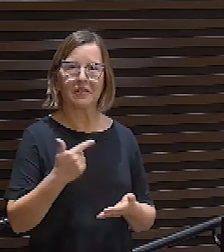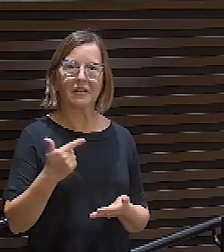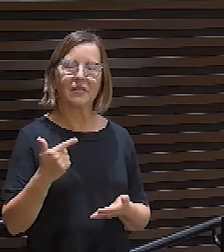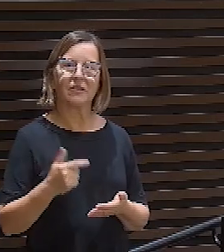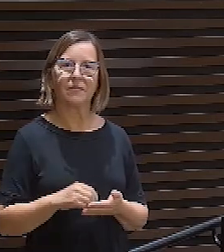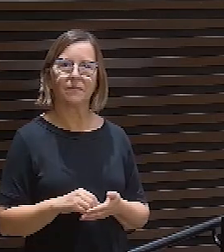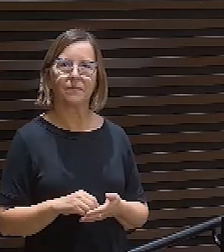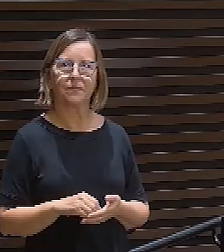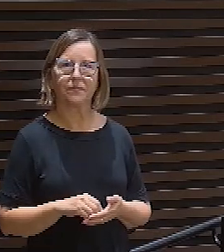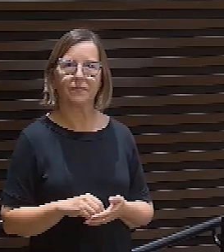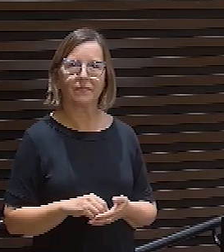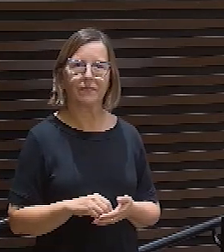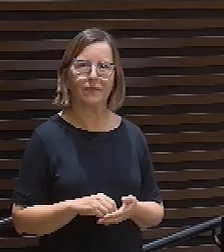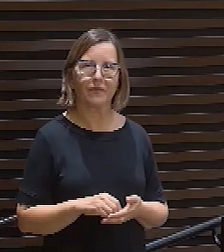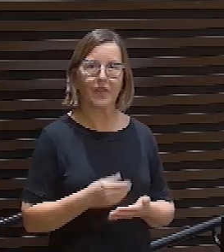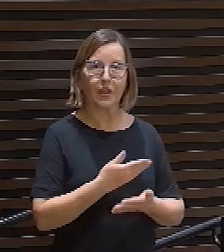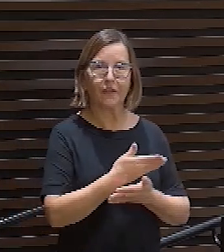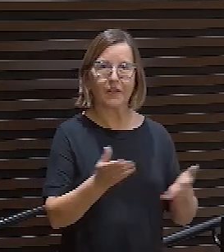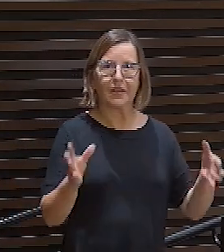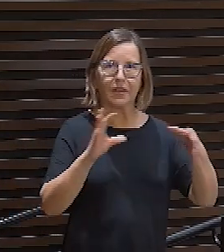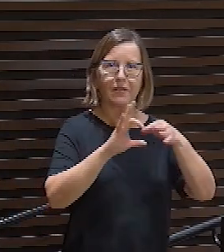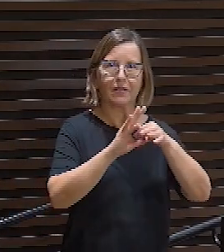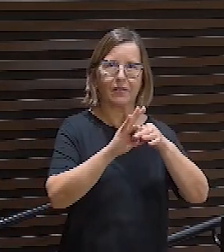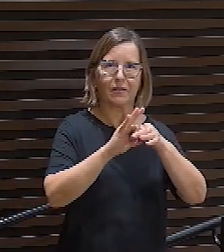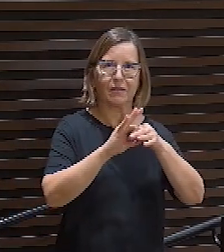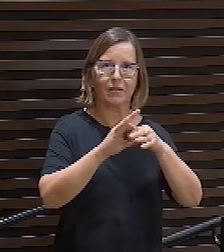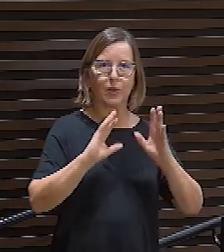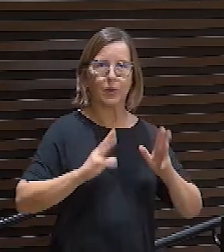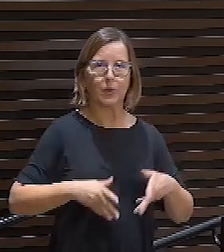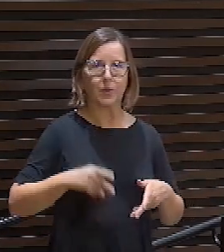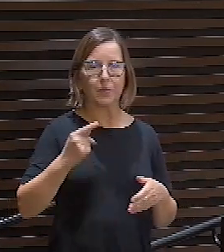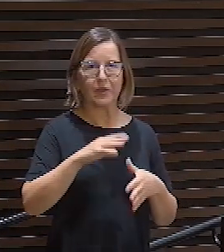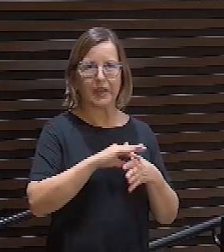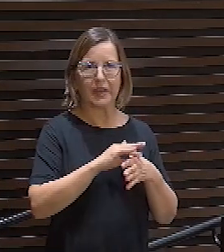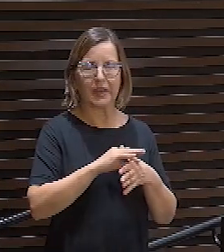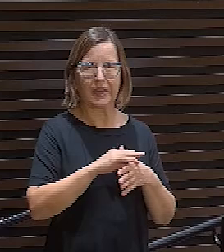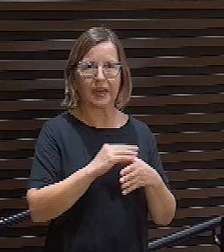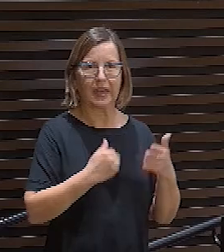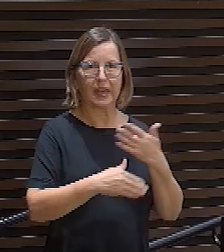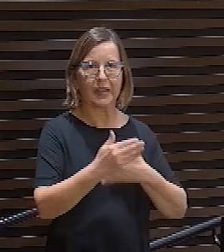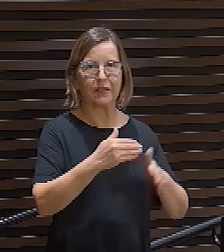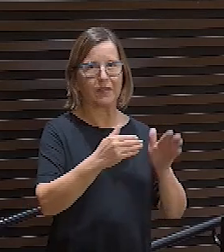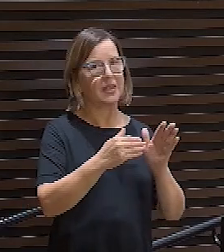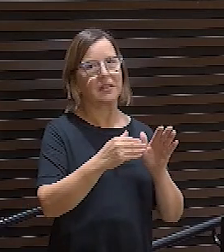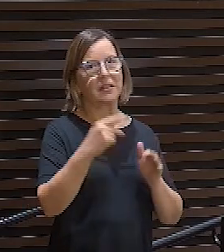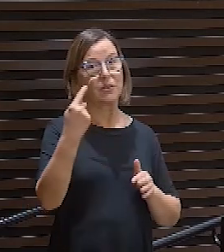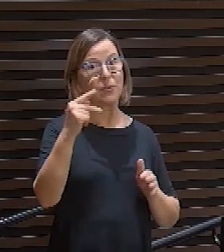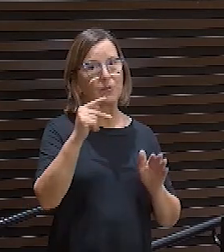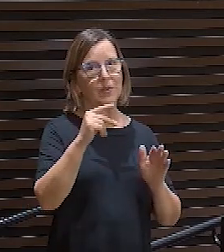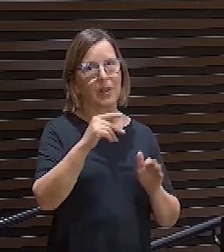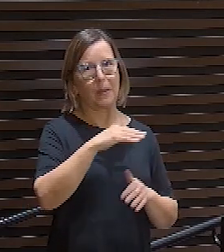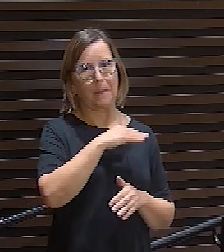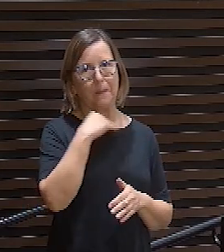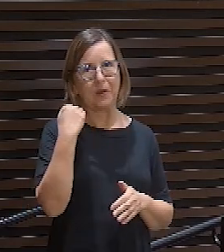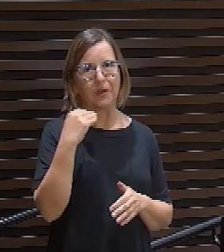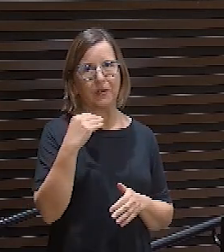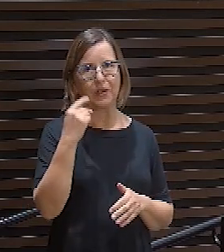vos reconciliou no corpo da tua carne, mediante a sua morte, para apresentar a você, pecador,